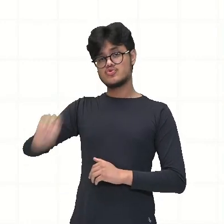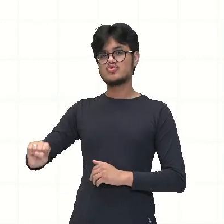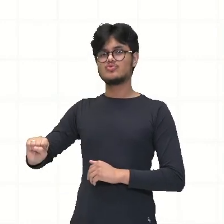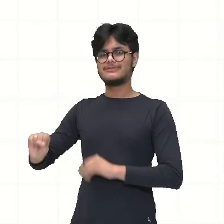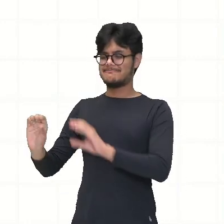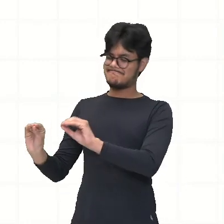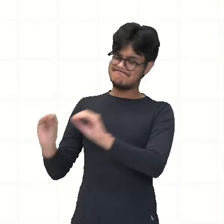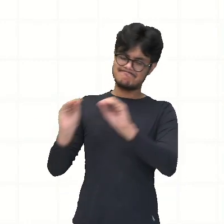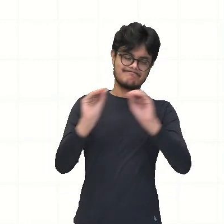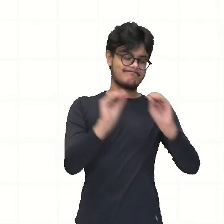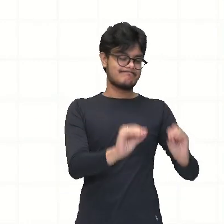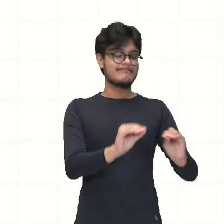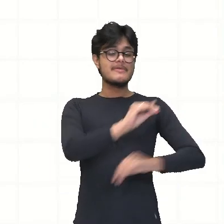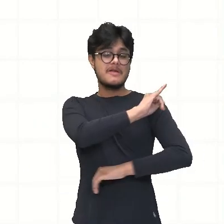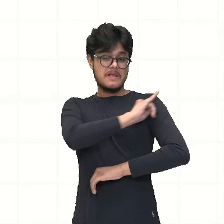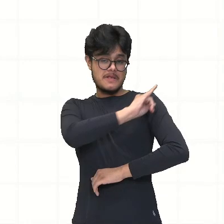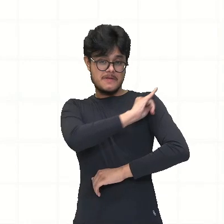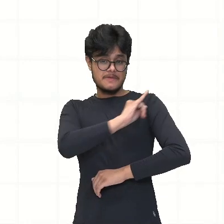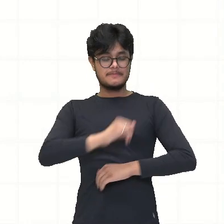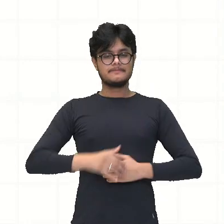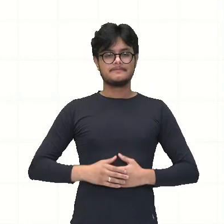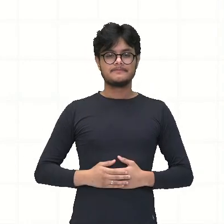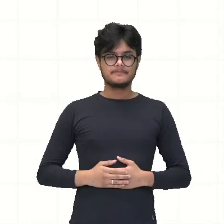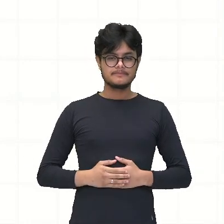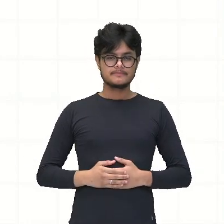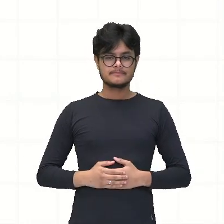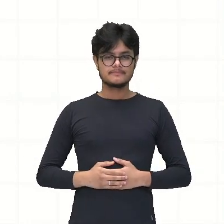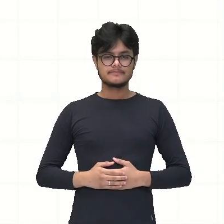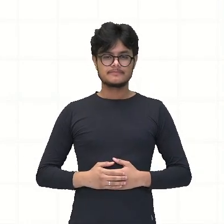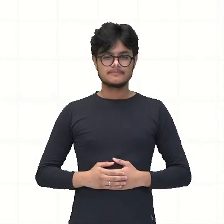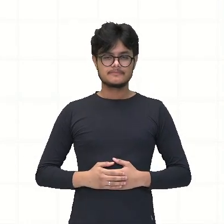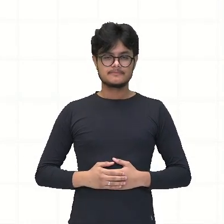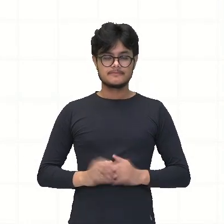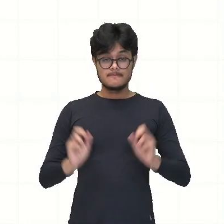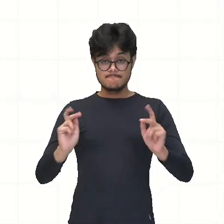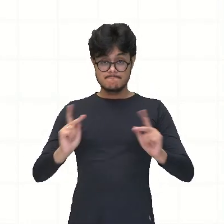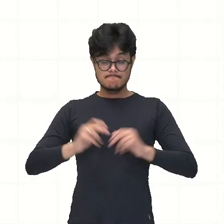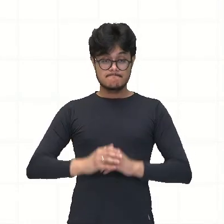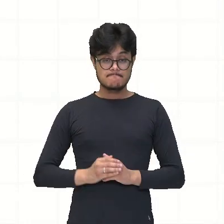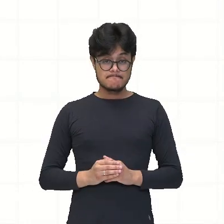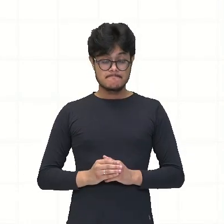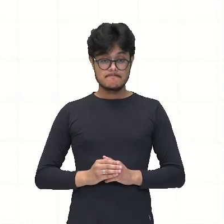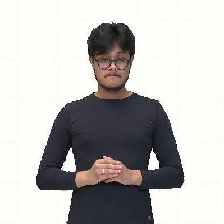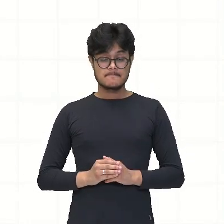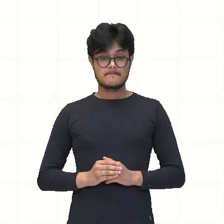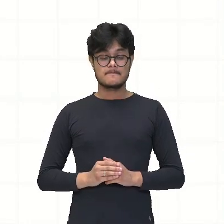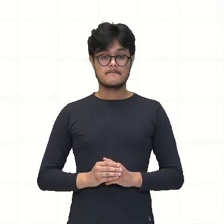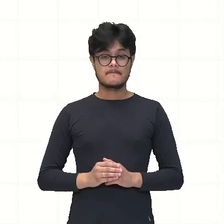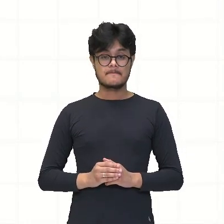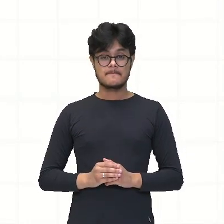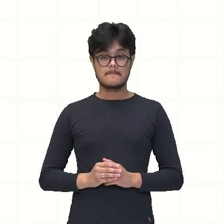africano, nos próximos séculos para o Rio de Janeiro, tá bom? Com o predomínio dos